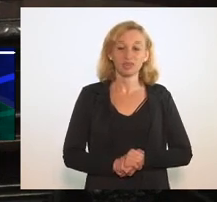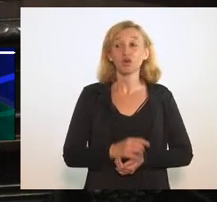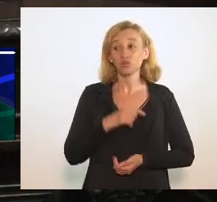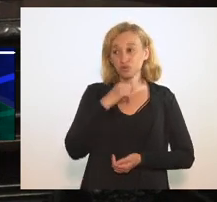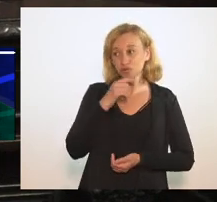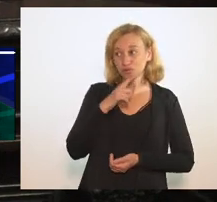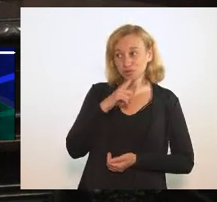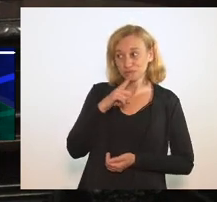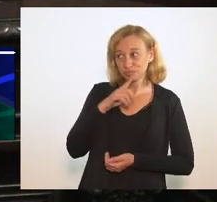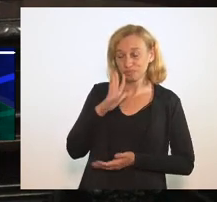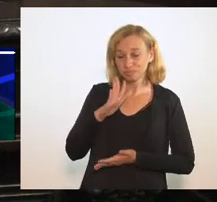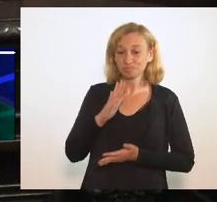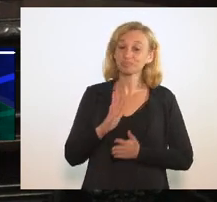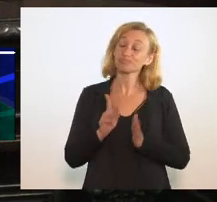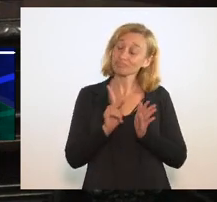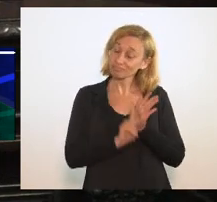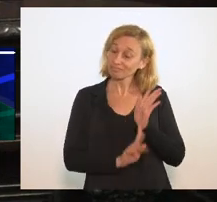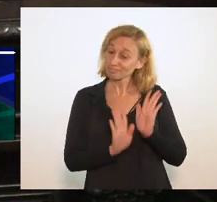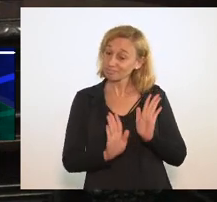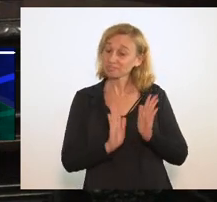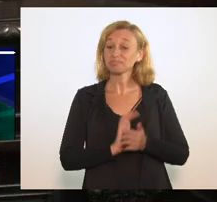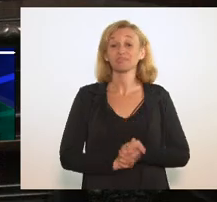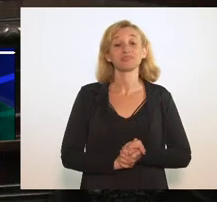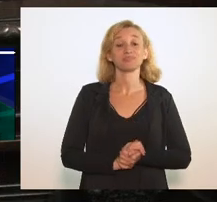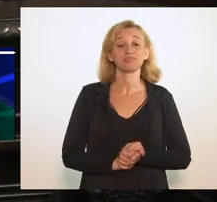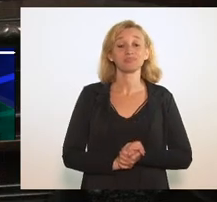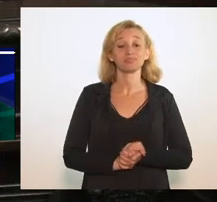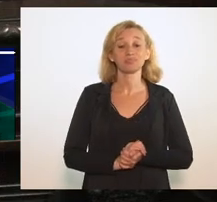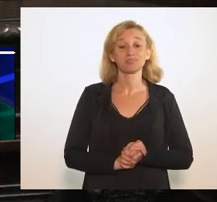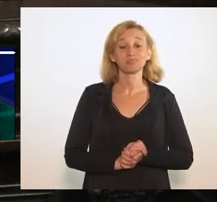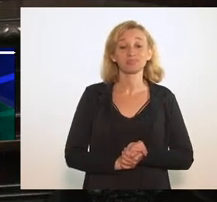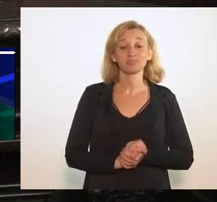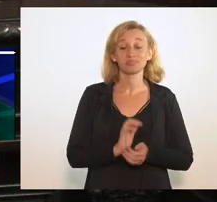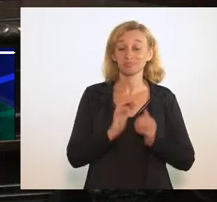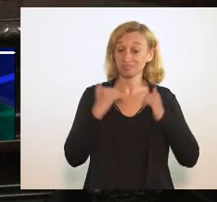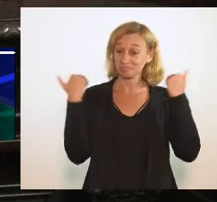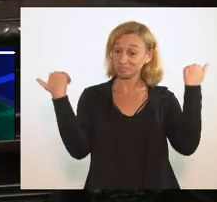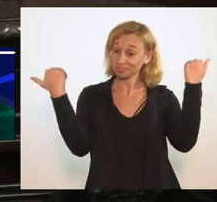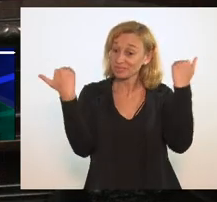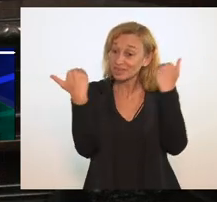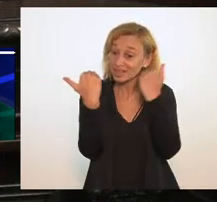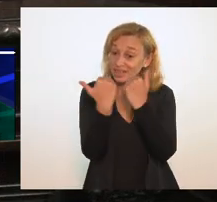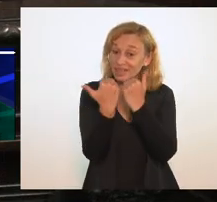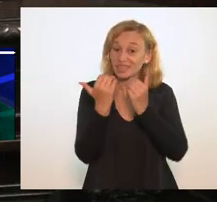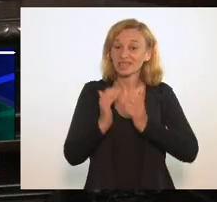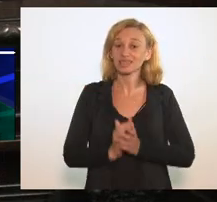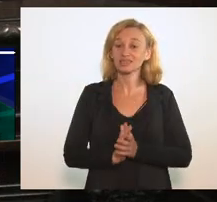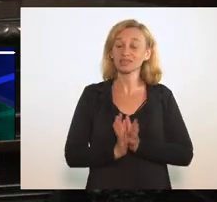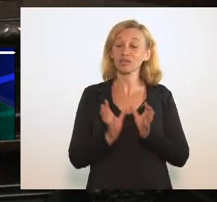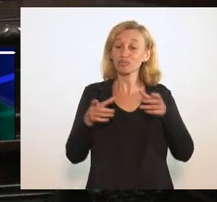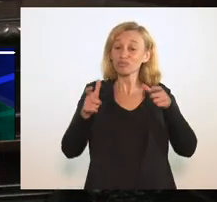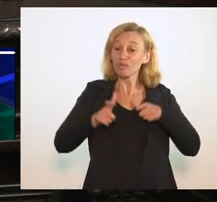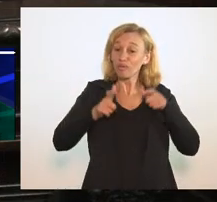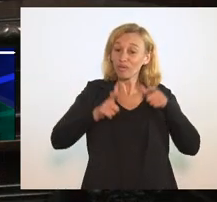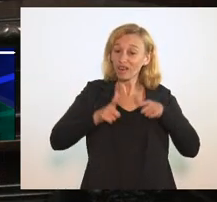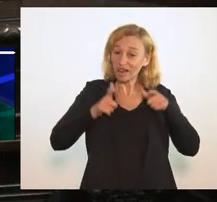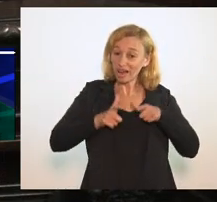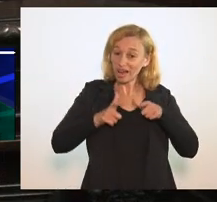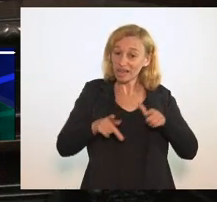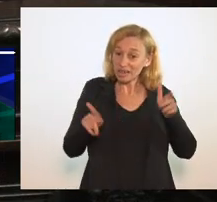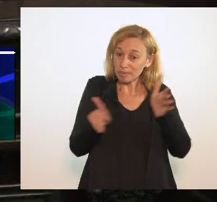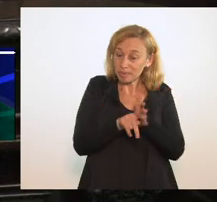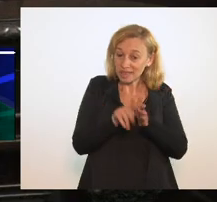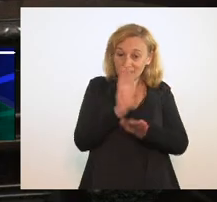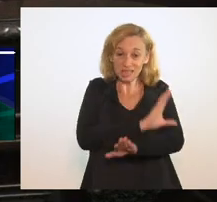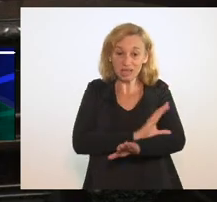dúvidas com relação a esse projeto. O Maracanã, ele é um estádio que faz parte da